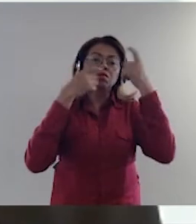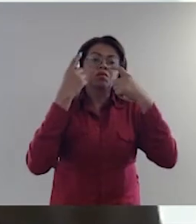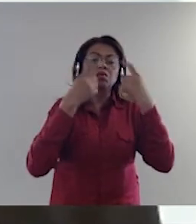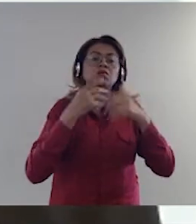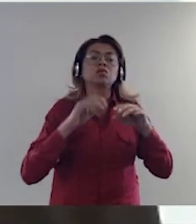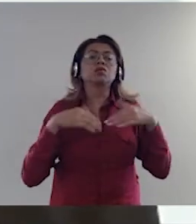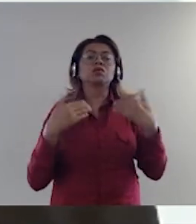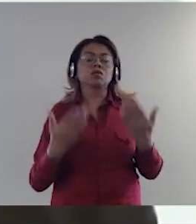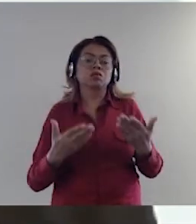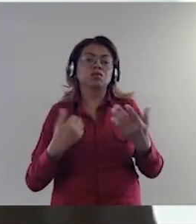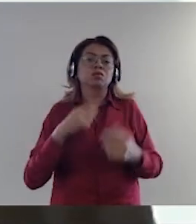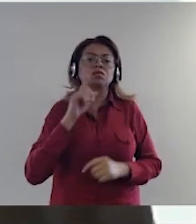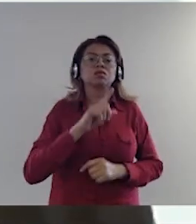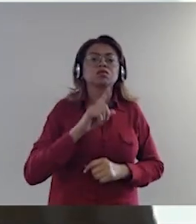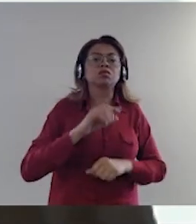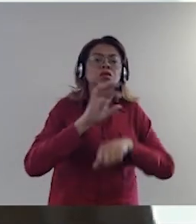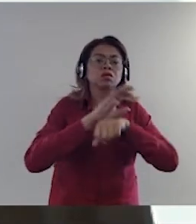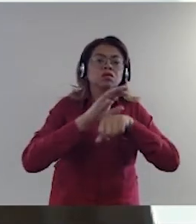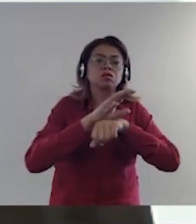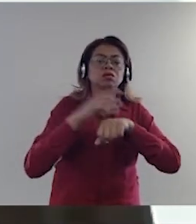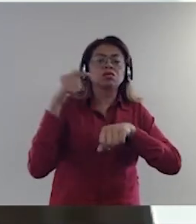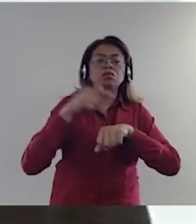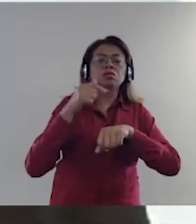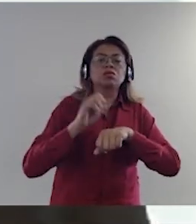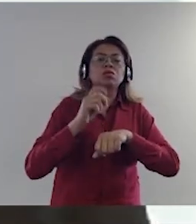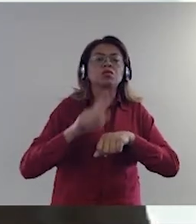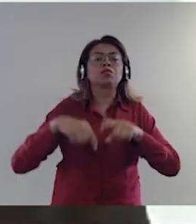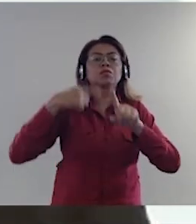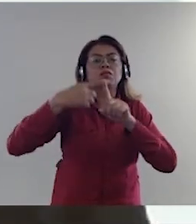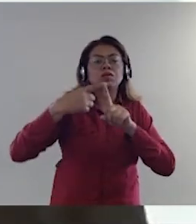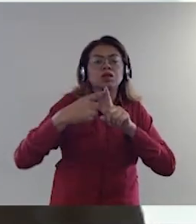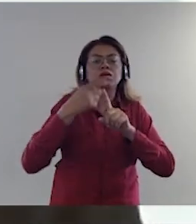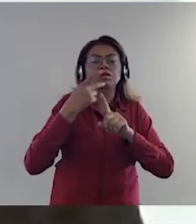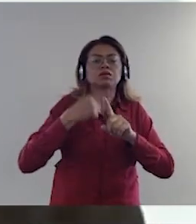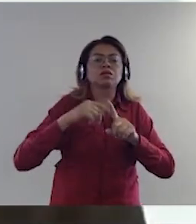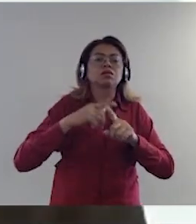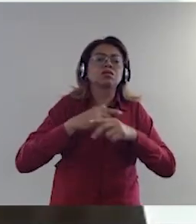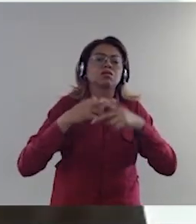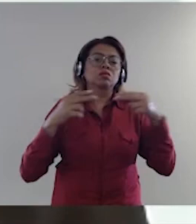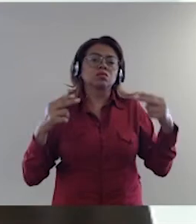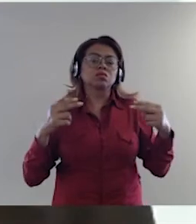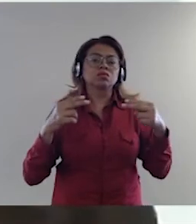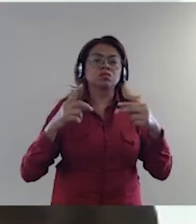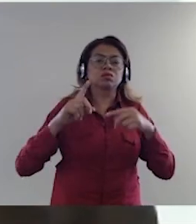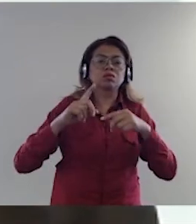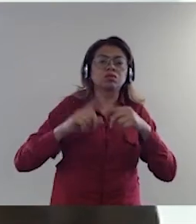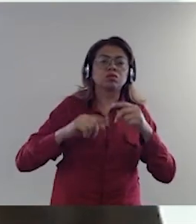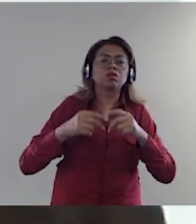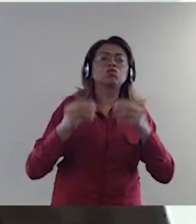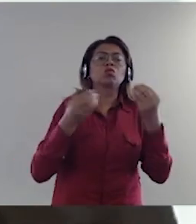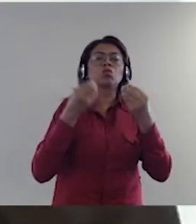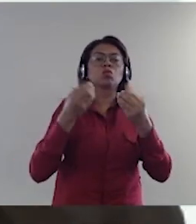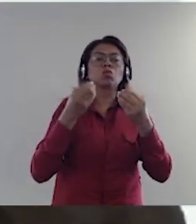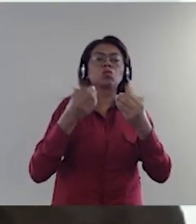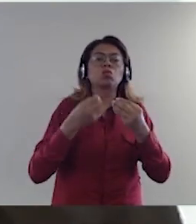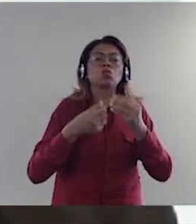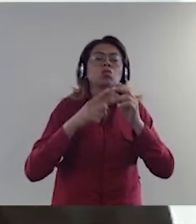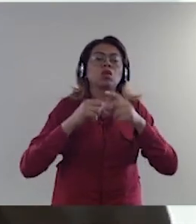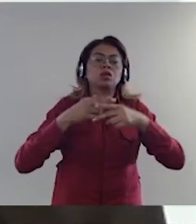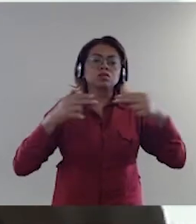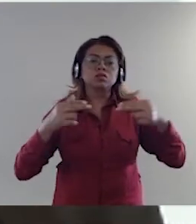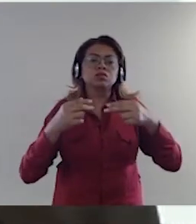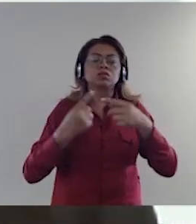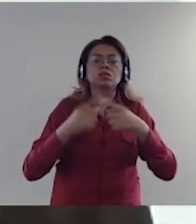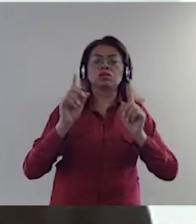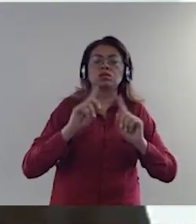preocupação do Constituinte foi muito mais com as questões patrimoniais do que com a proteção da pessoa humana.